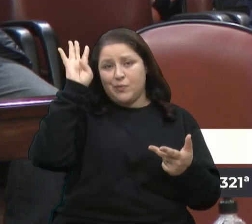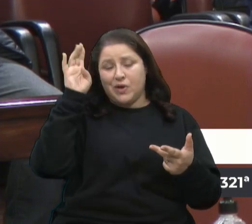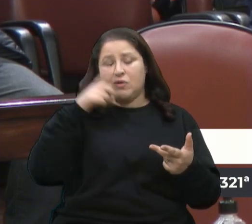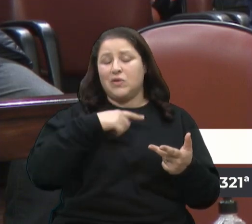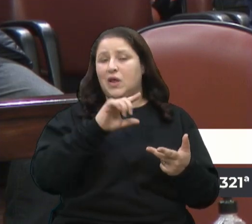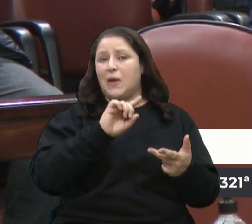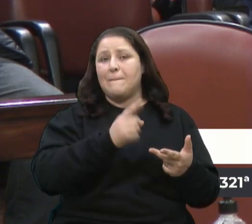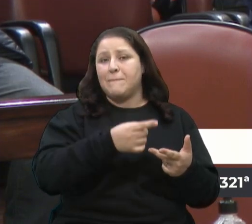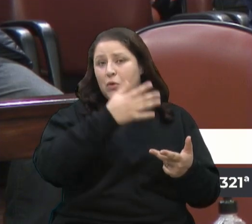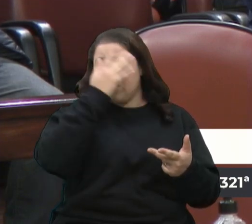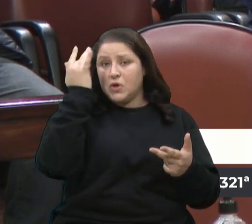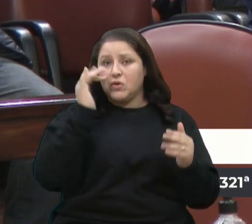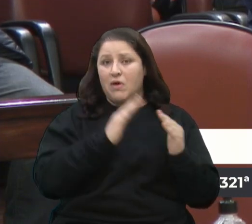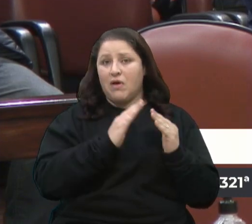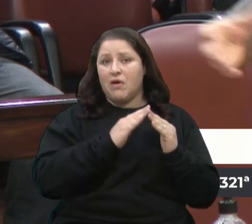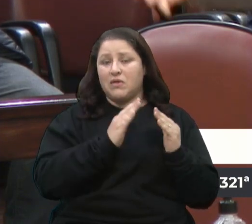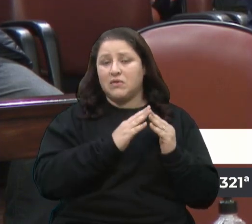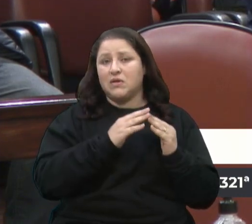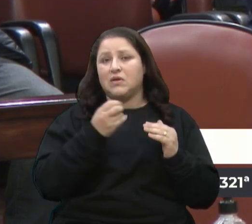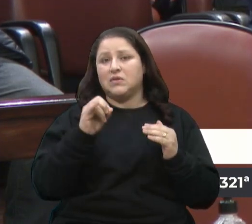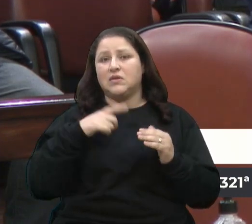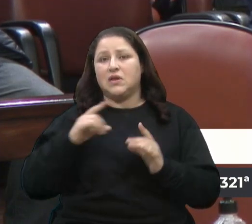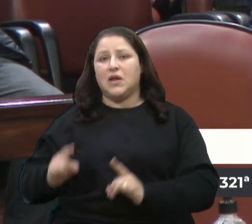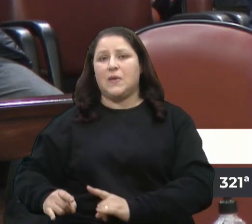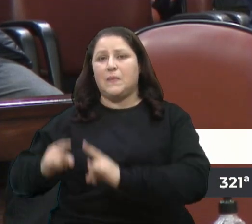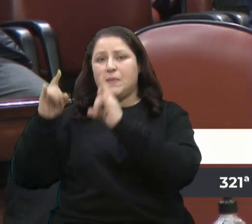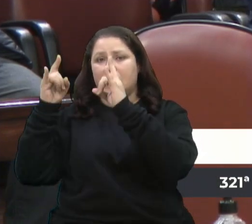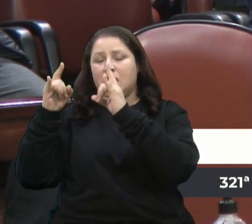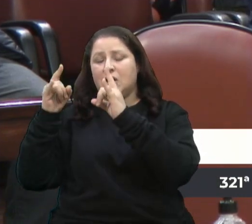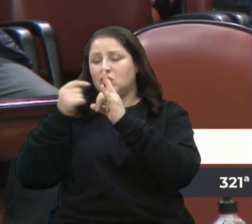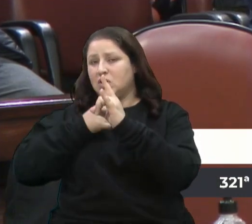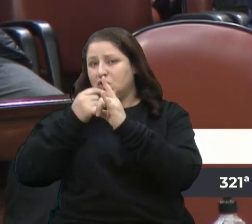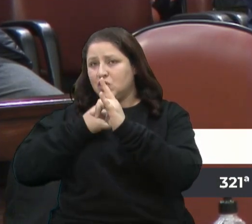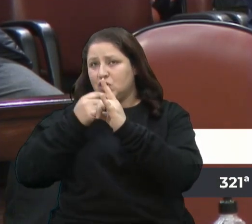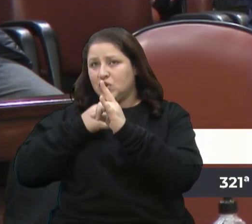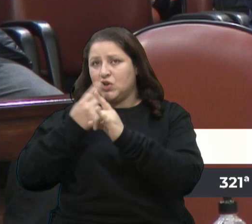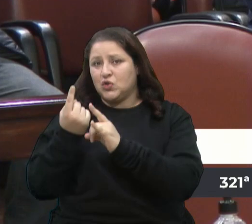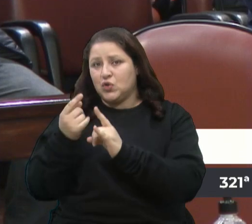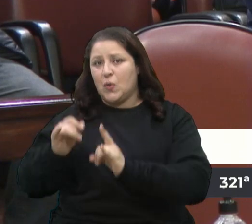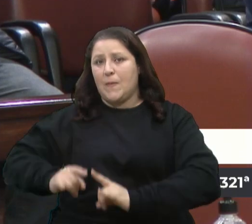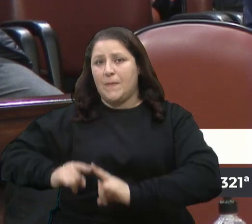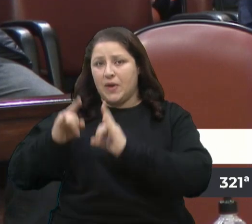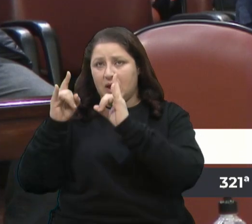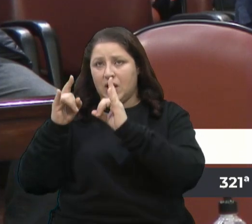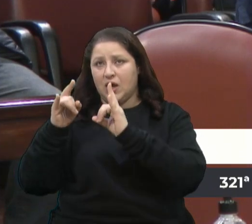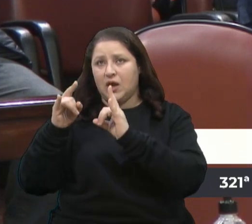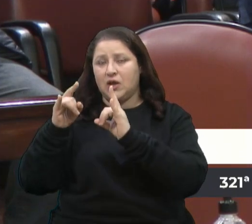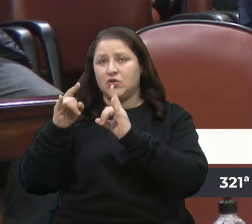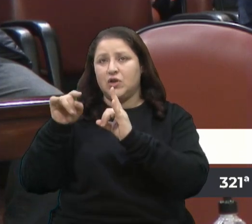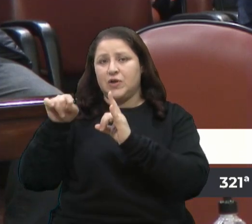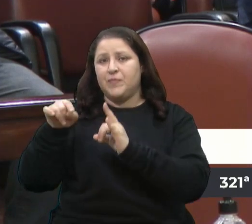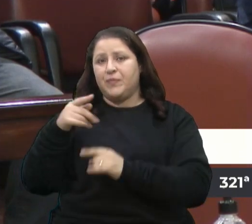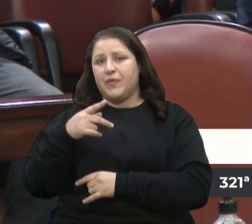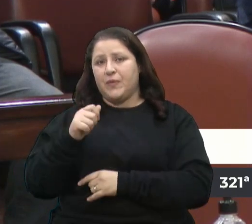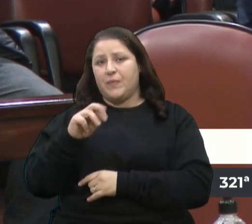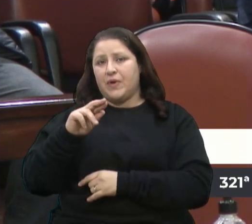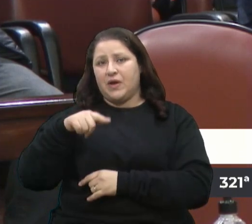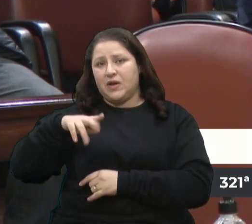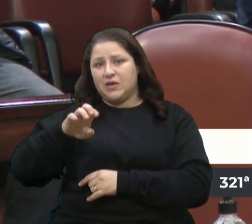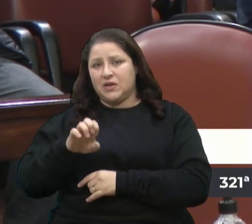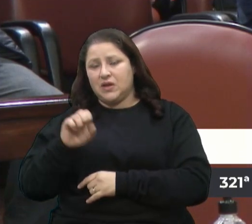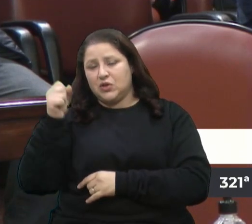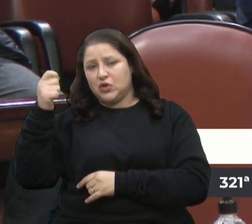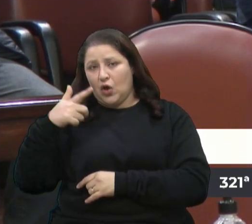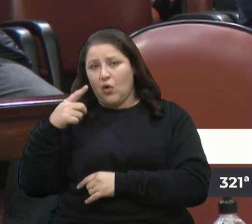habitantes. Se a gente pegar um prédio de Caxias do Sul, aqui o Parque do Sol, aqui tem 1.000